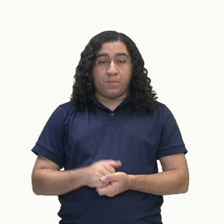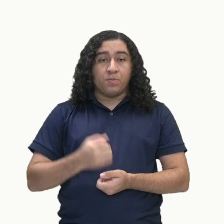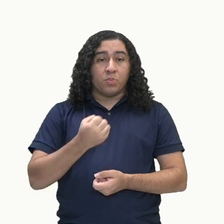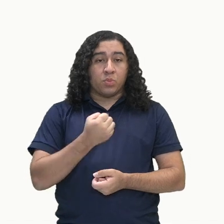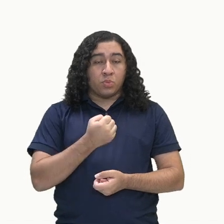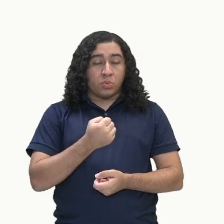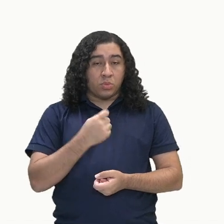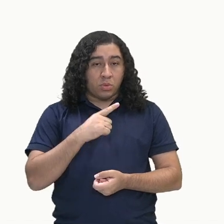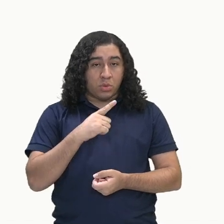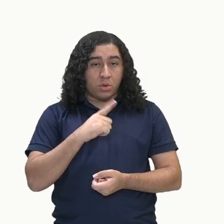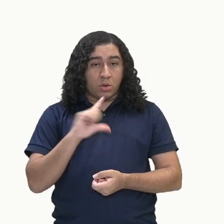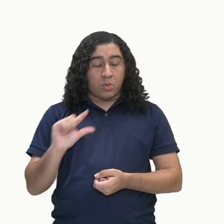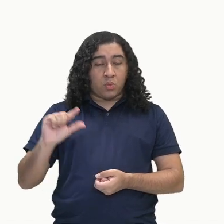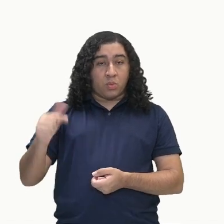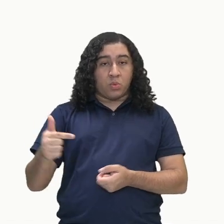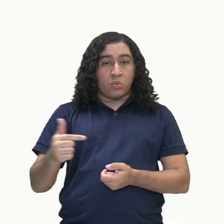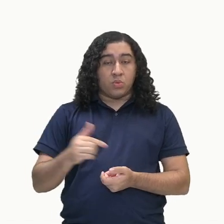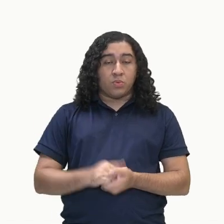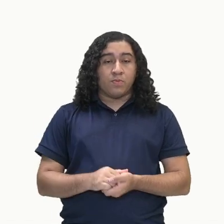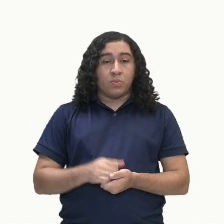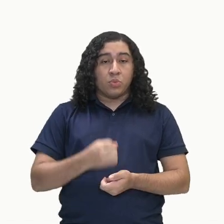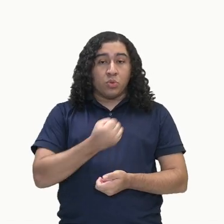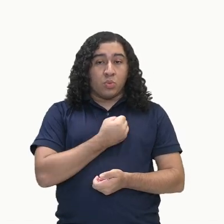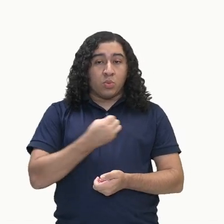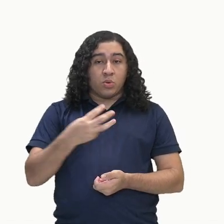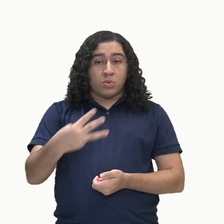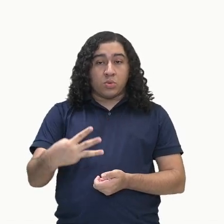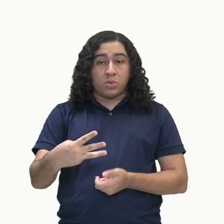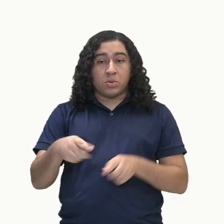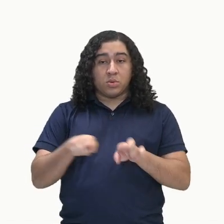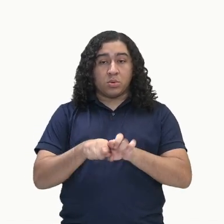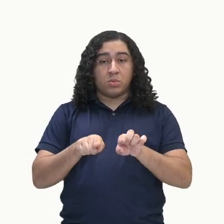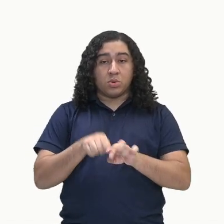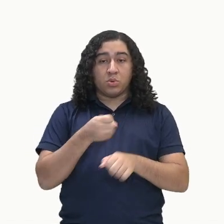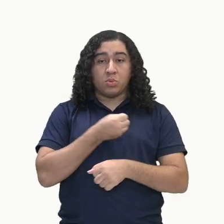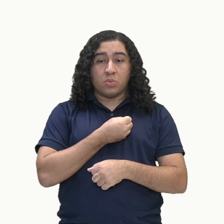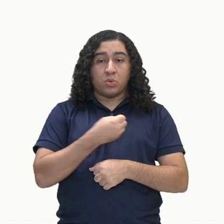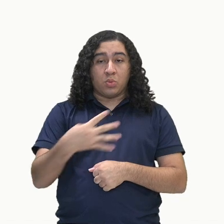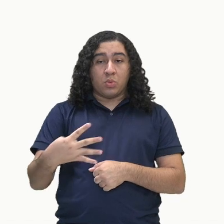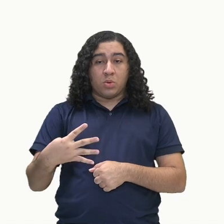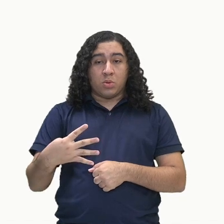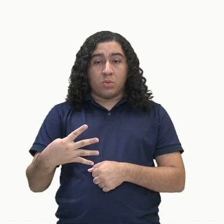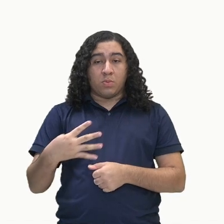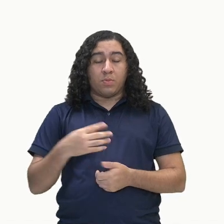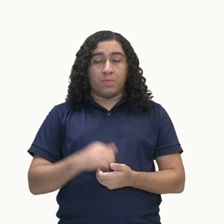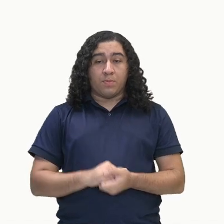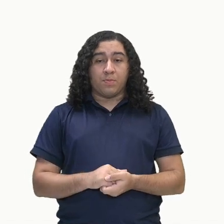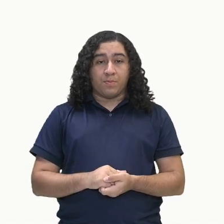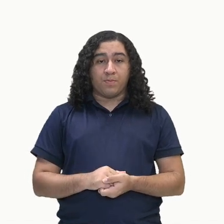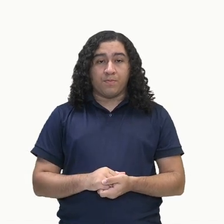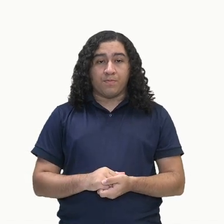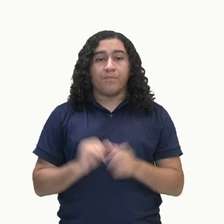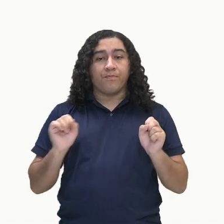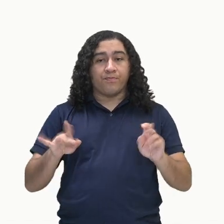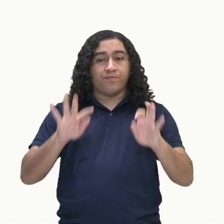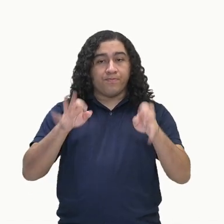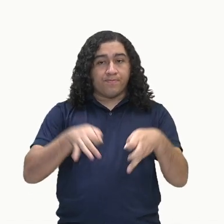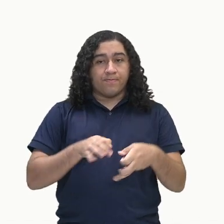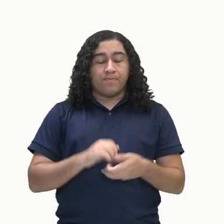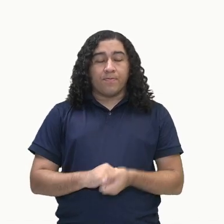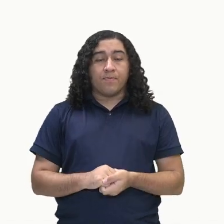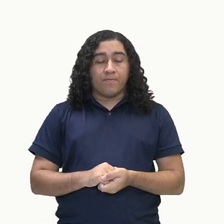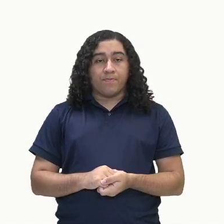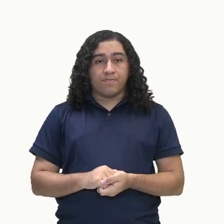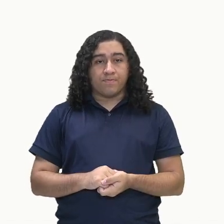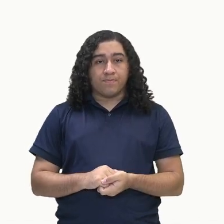2 quadriláteros, aqui o quadrilátero de número 3 e o quadrilátero de número 4. ok? Para deixar